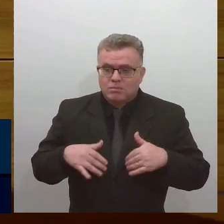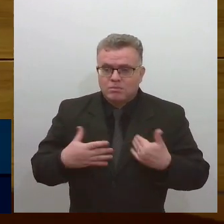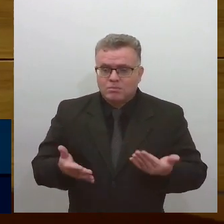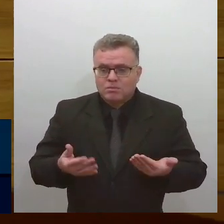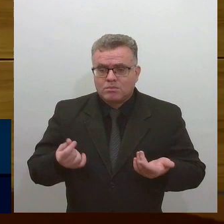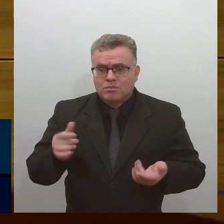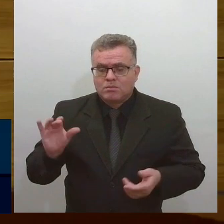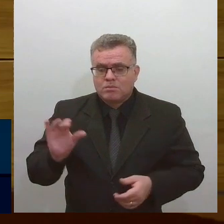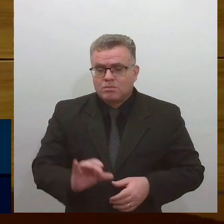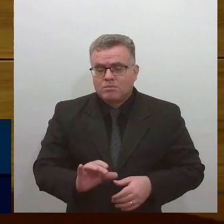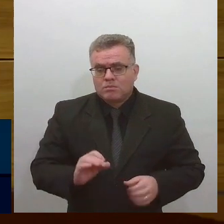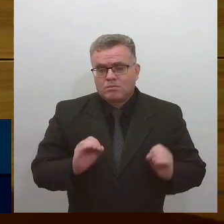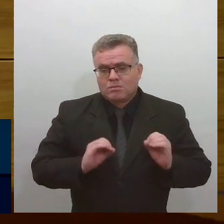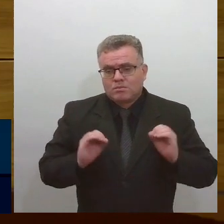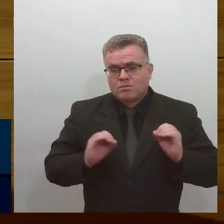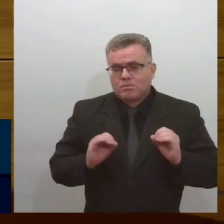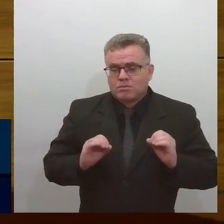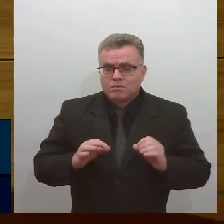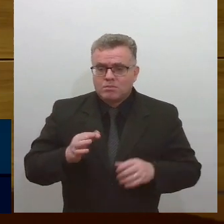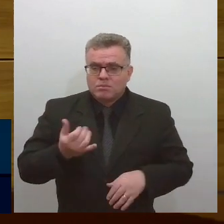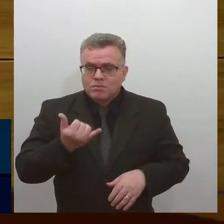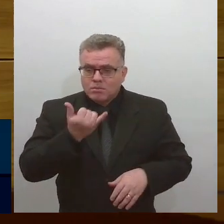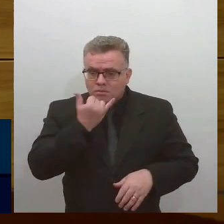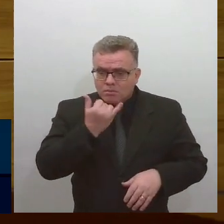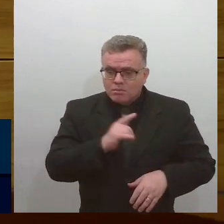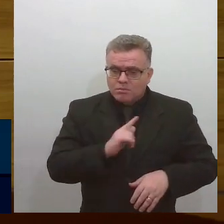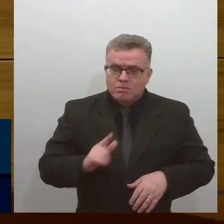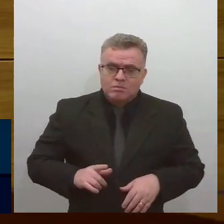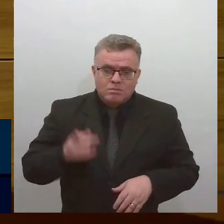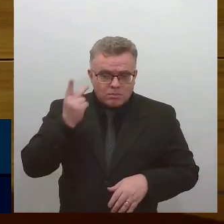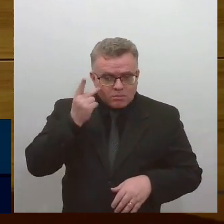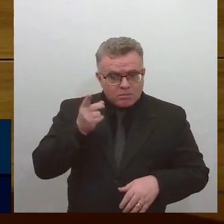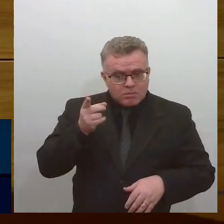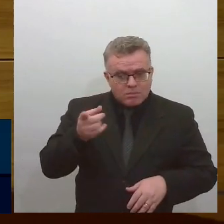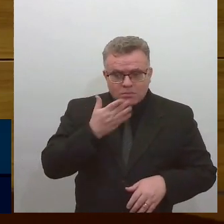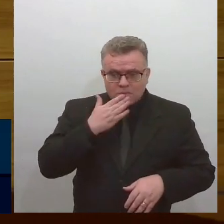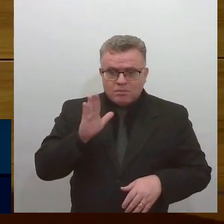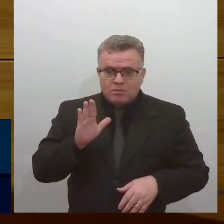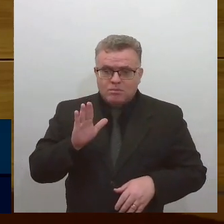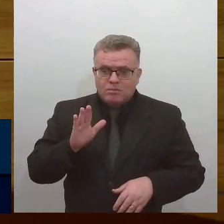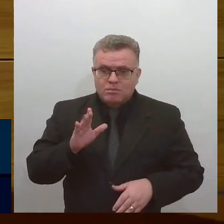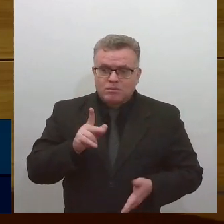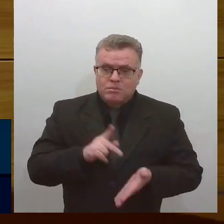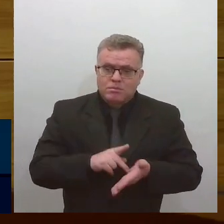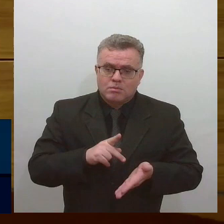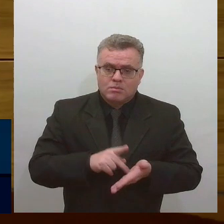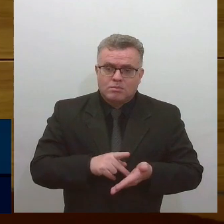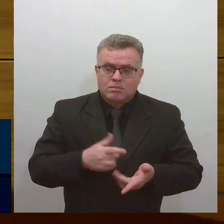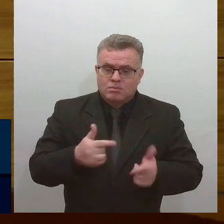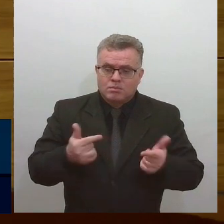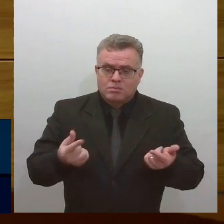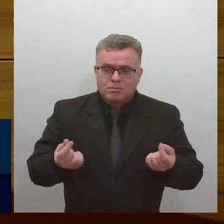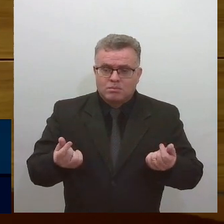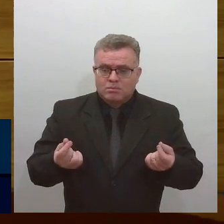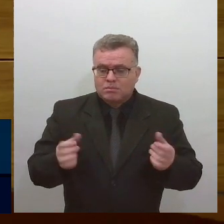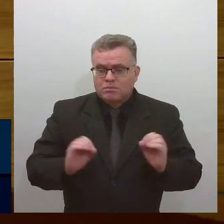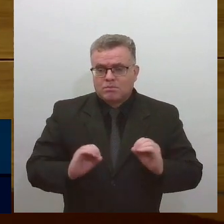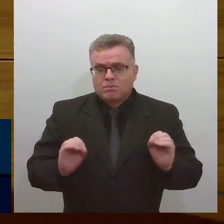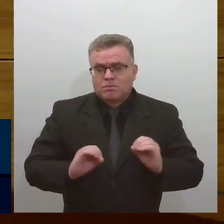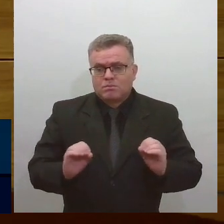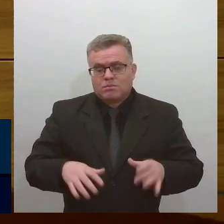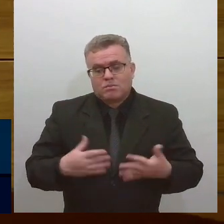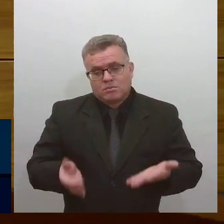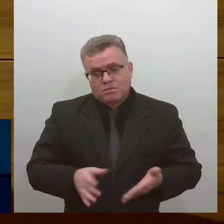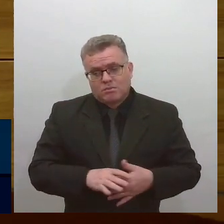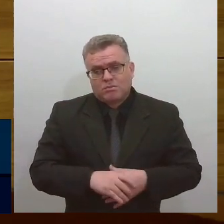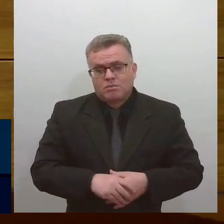e aí com todo o respeito ao governador de São Paulo prometeu e prometeu aquilo que ele não tinha dinheiro para cumprir né mas dentro